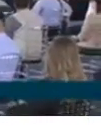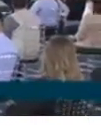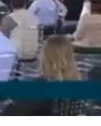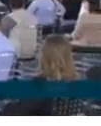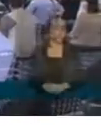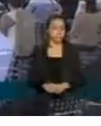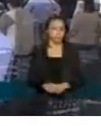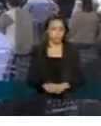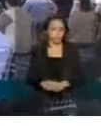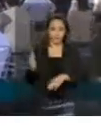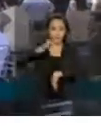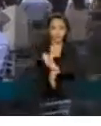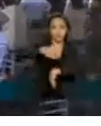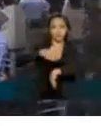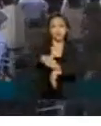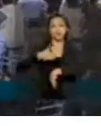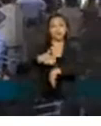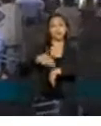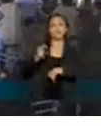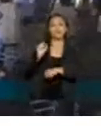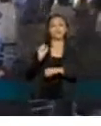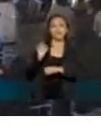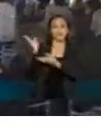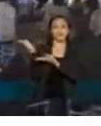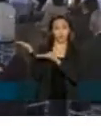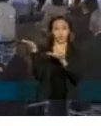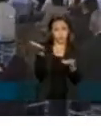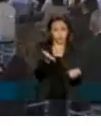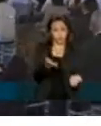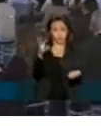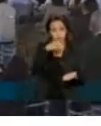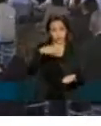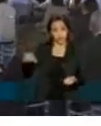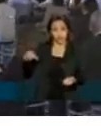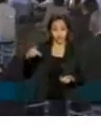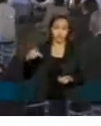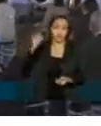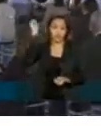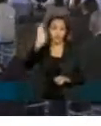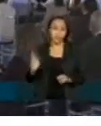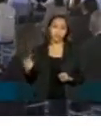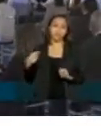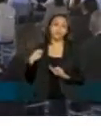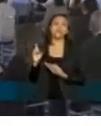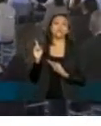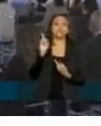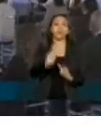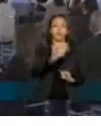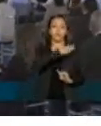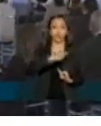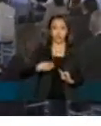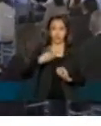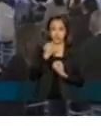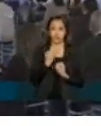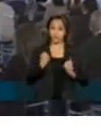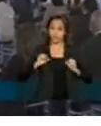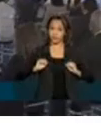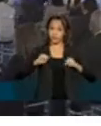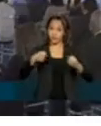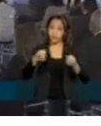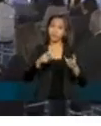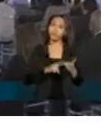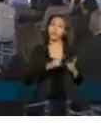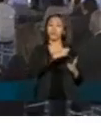Neste momento, convidamos o presidente da República, o ministro da Defesa, o comandante da Aeronáutica e o diretor-geral